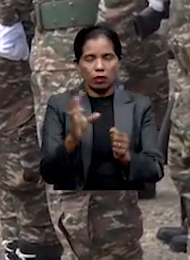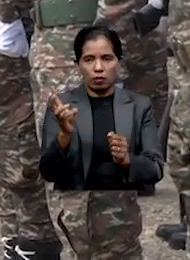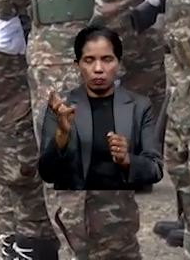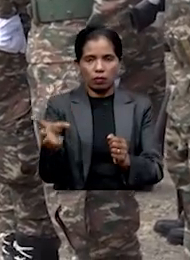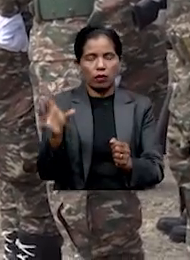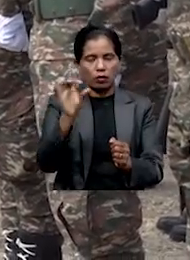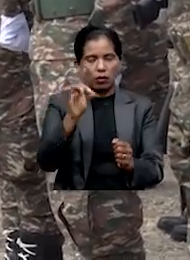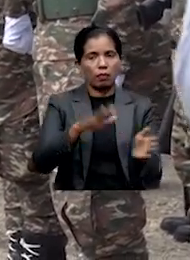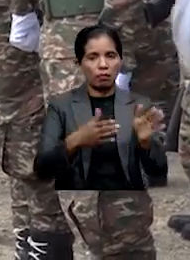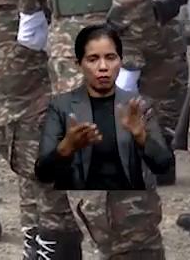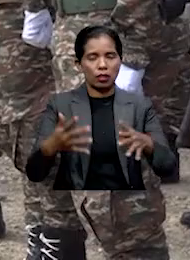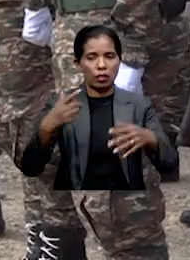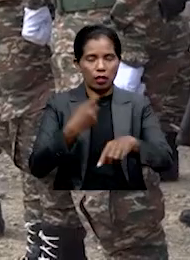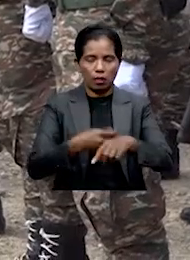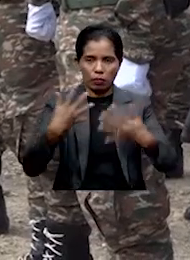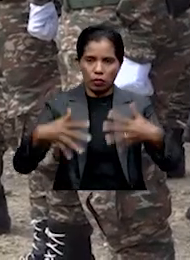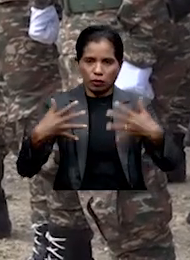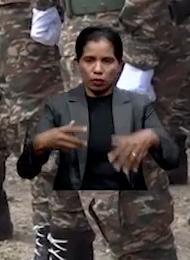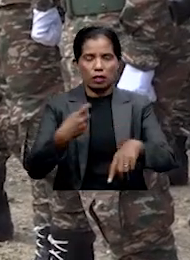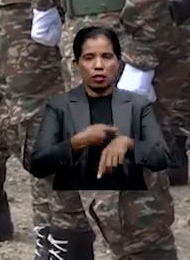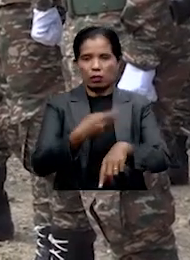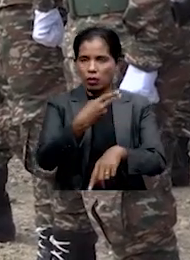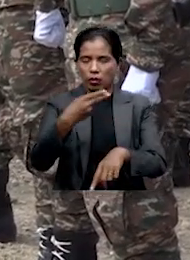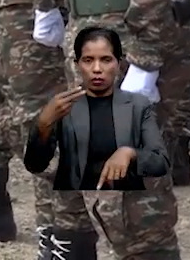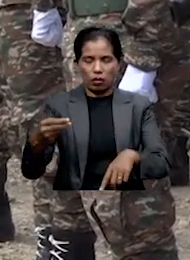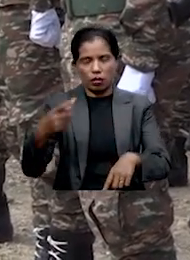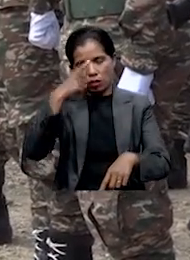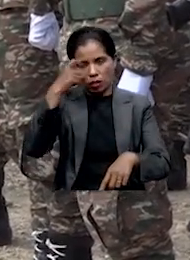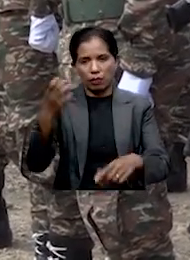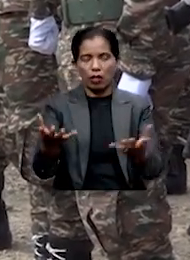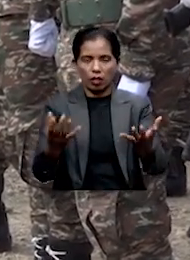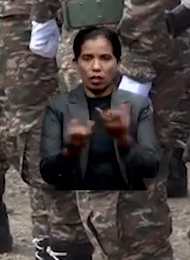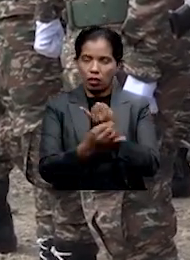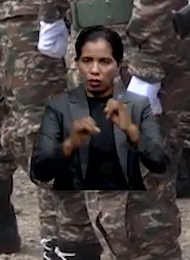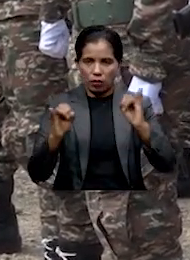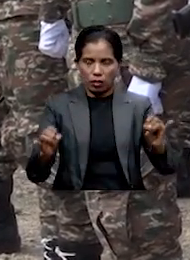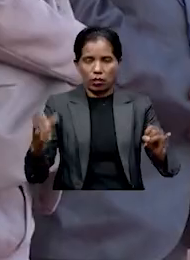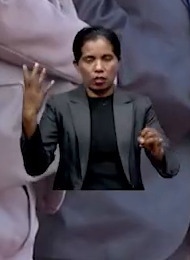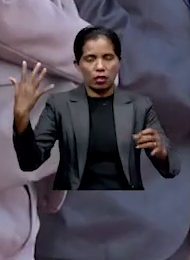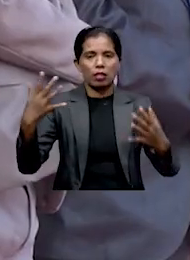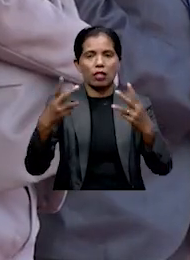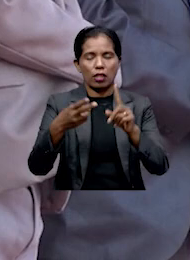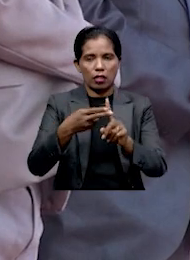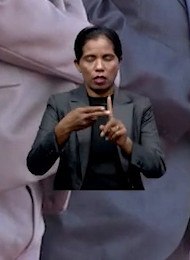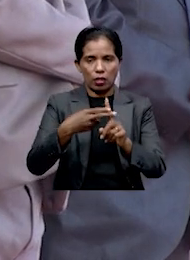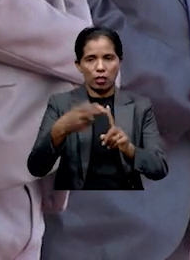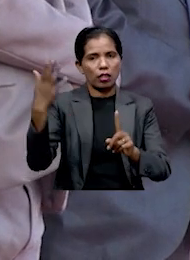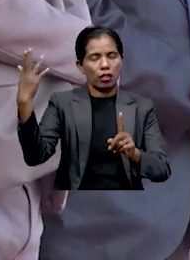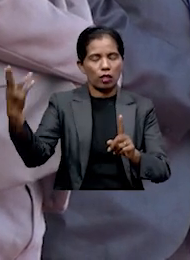e afunularan durante a ocupação Indonésia, também defende o Kungrasikan e o cemitério Jardim dos Heróis, município